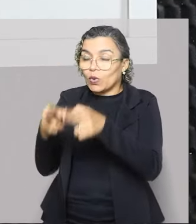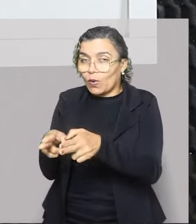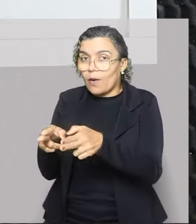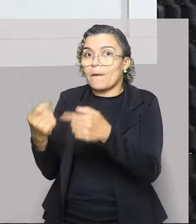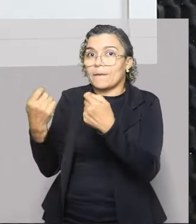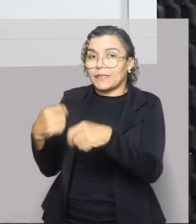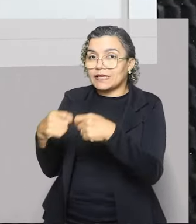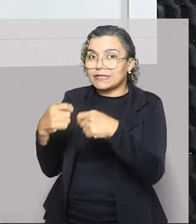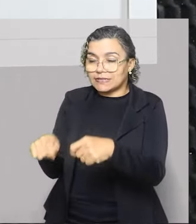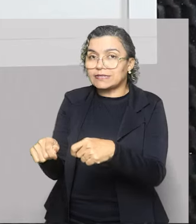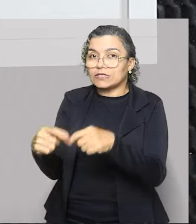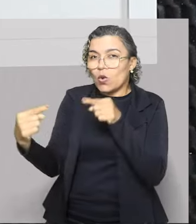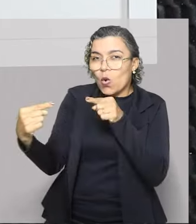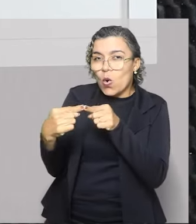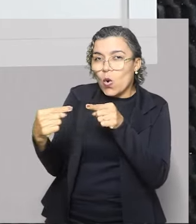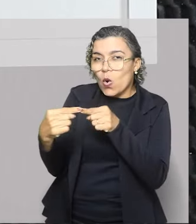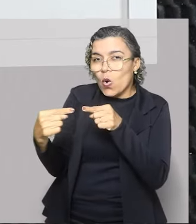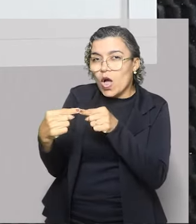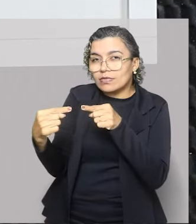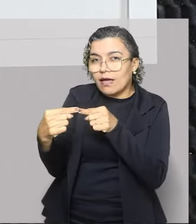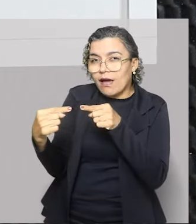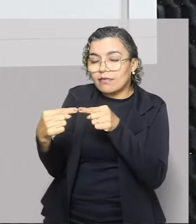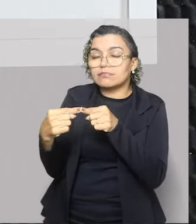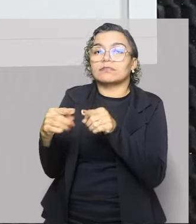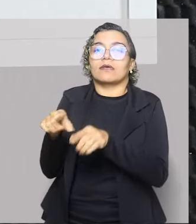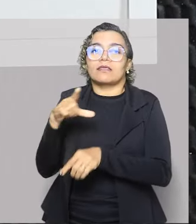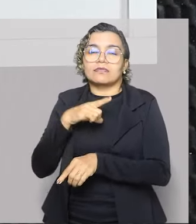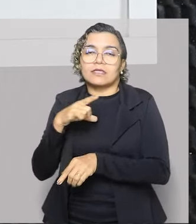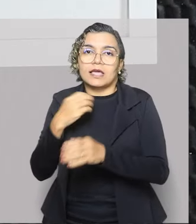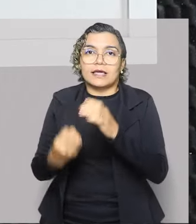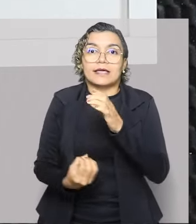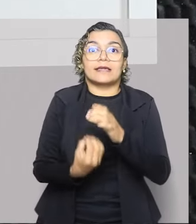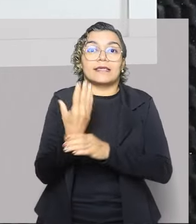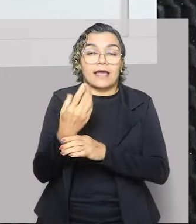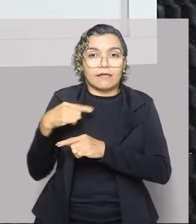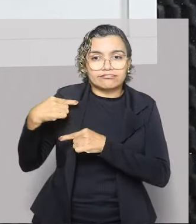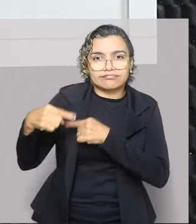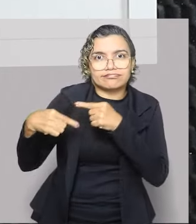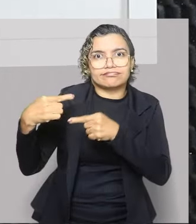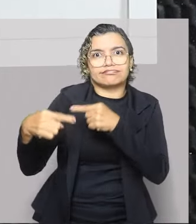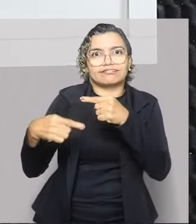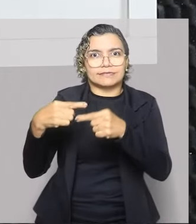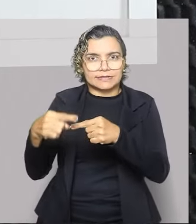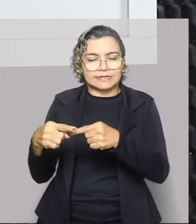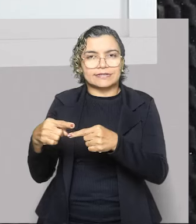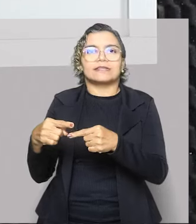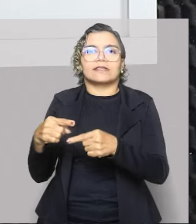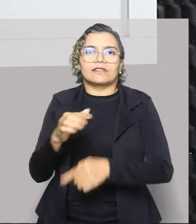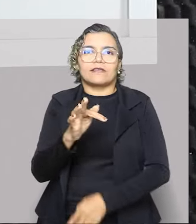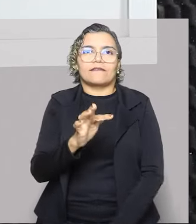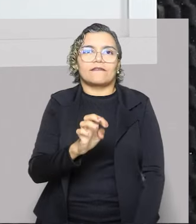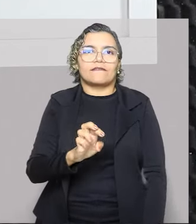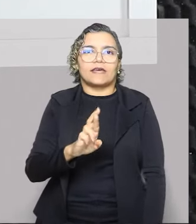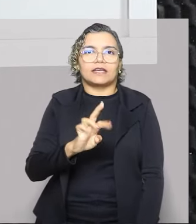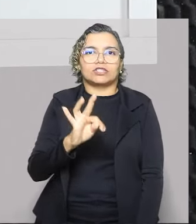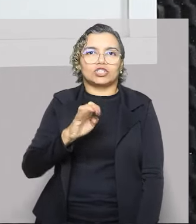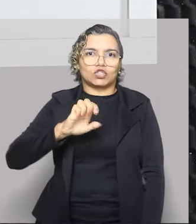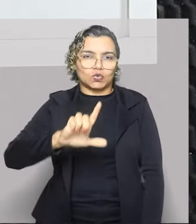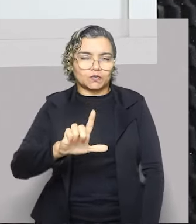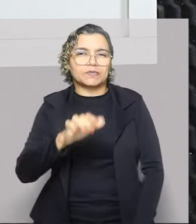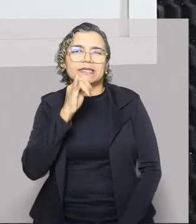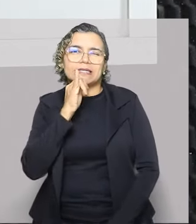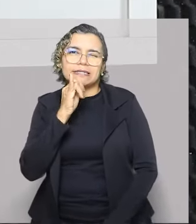precisam cruzar entre si e gerar descendentes férteis vou trazer aqui um exemplo pra gente que é o exemplo